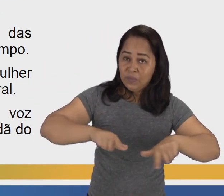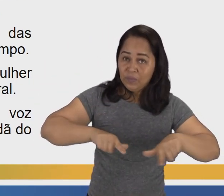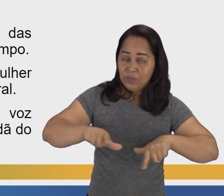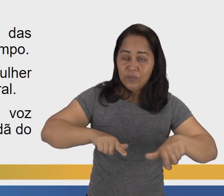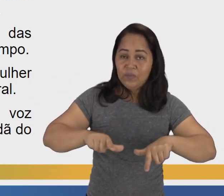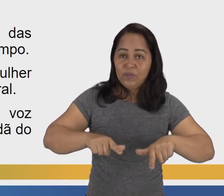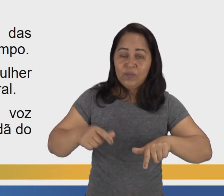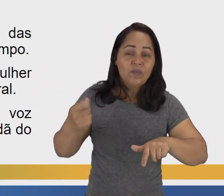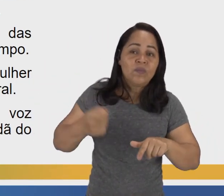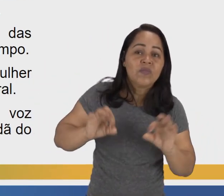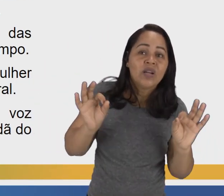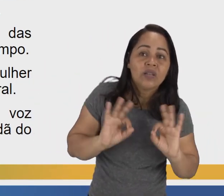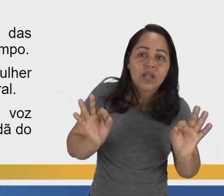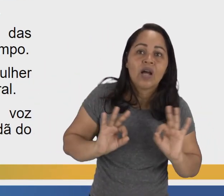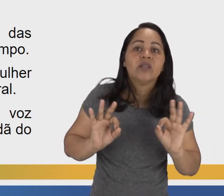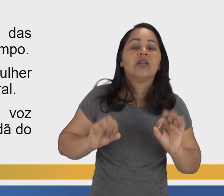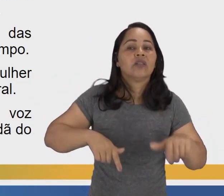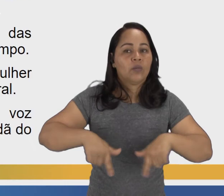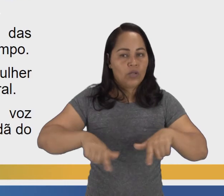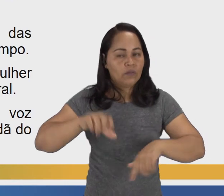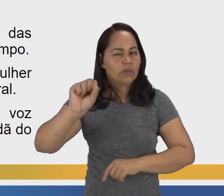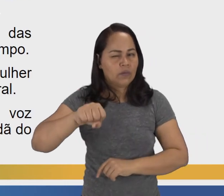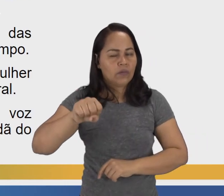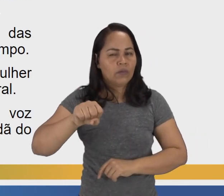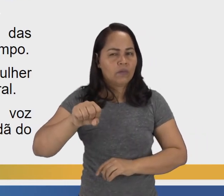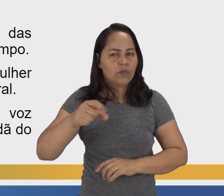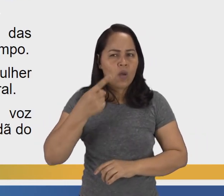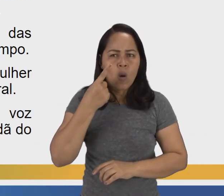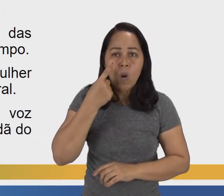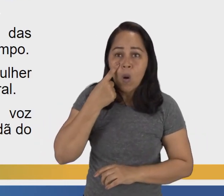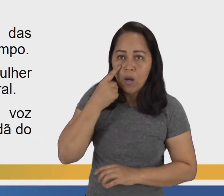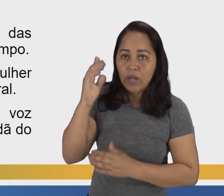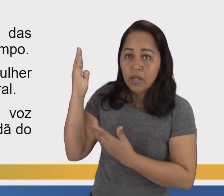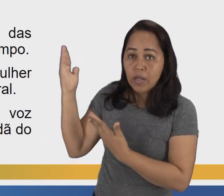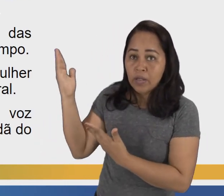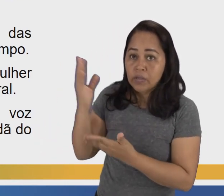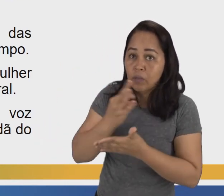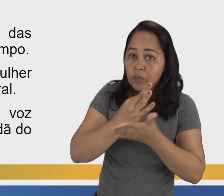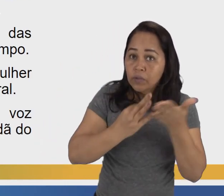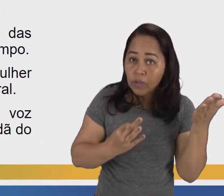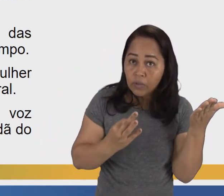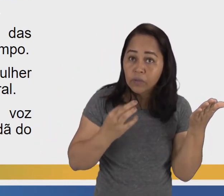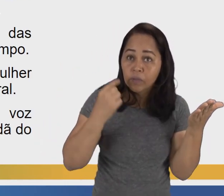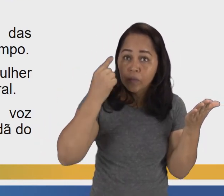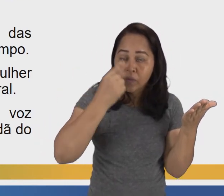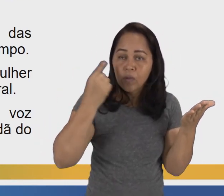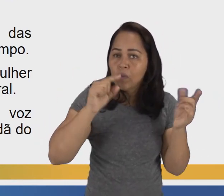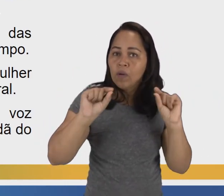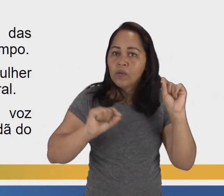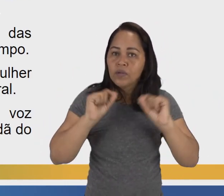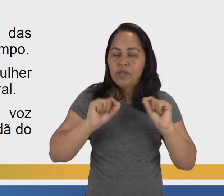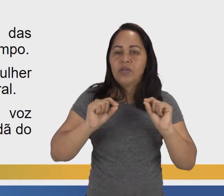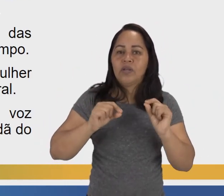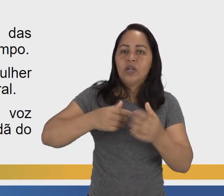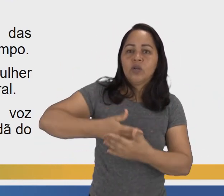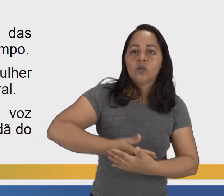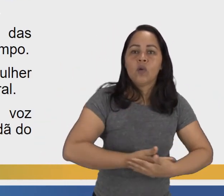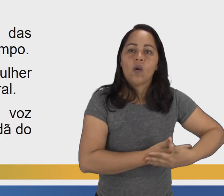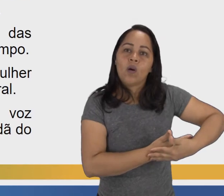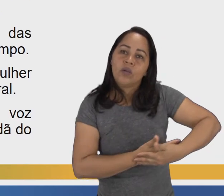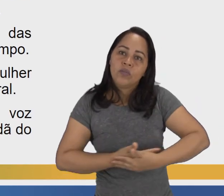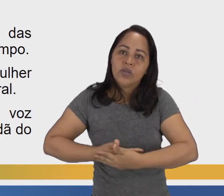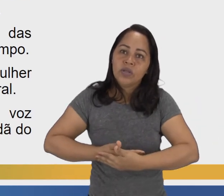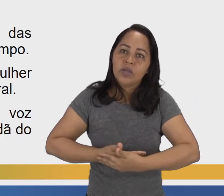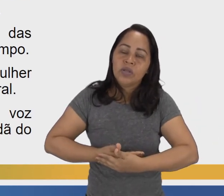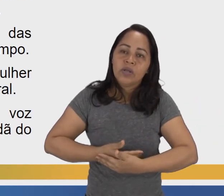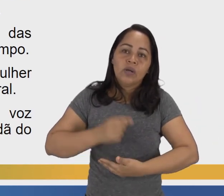não lhe pagam, trabajando sí". Bom, aparece aí pra gente o seguinte: Duerme Negrito é uma cantiga de niná da